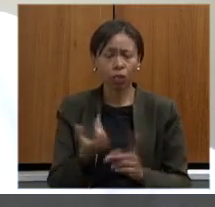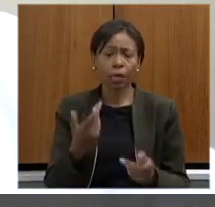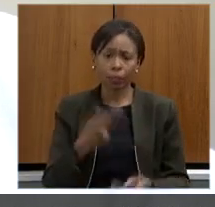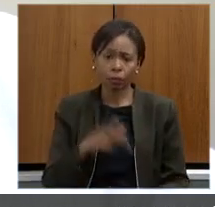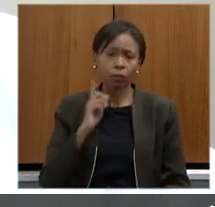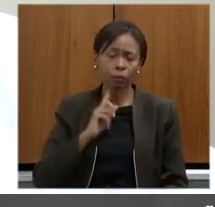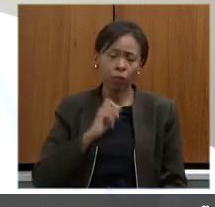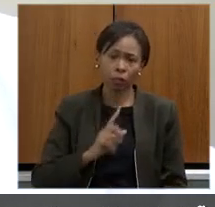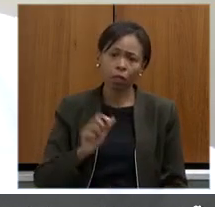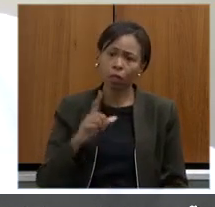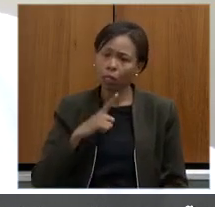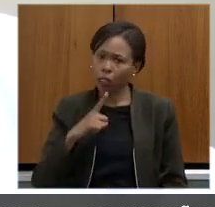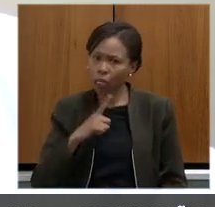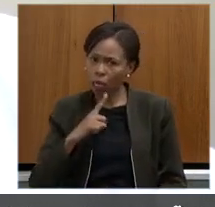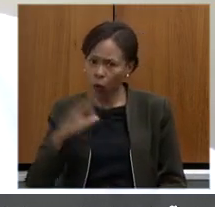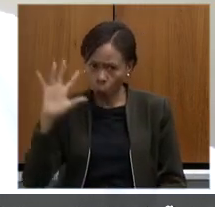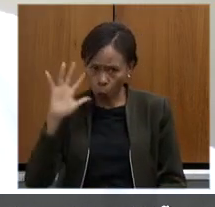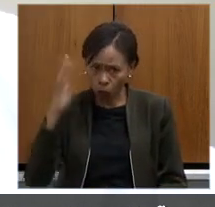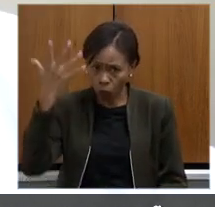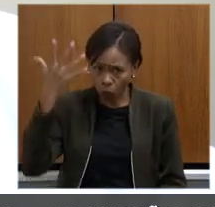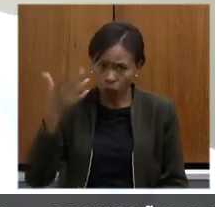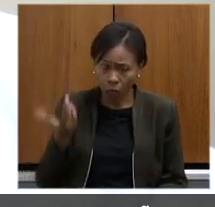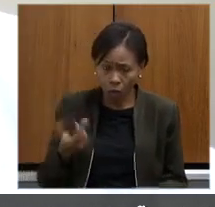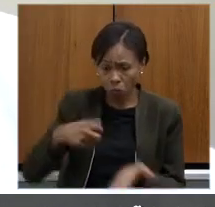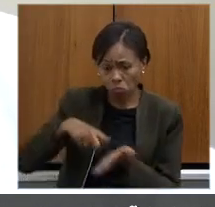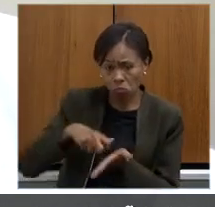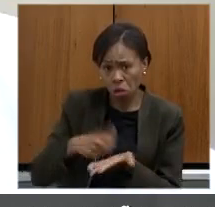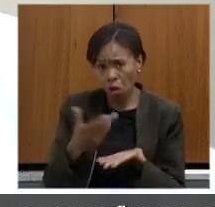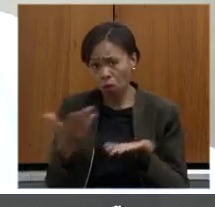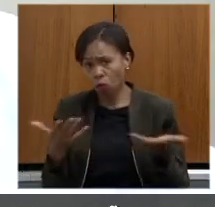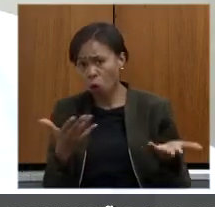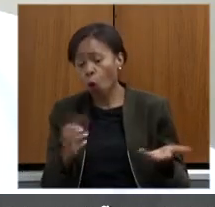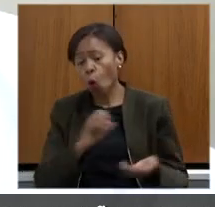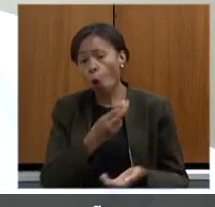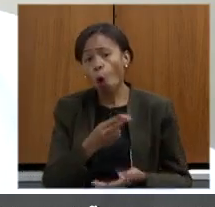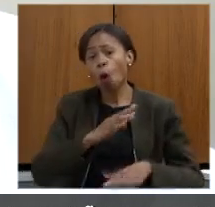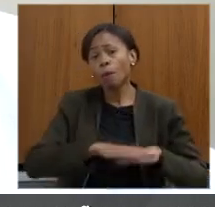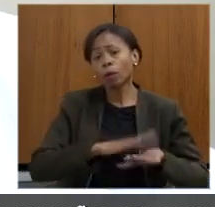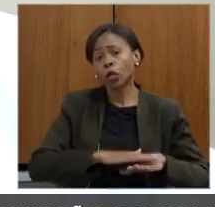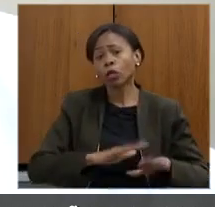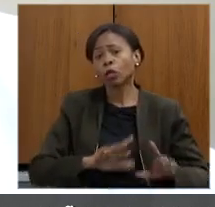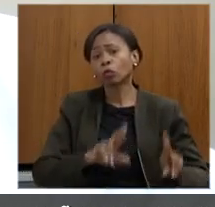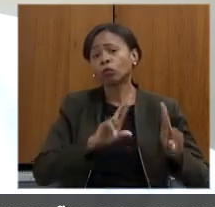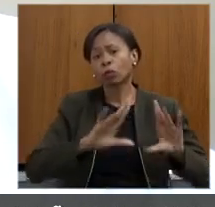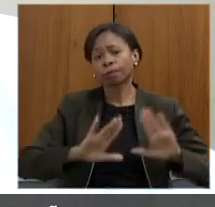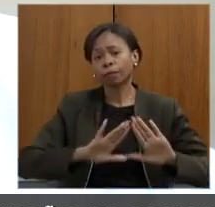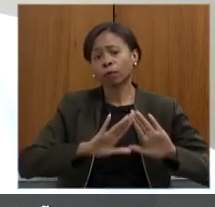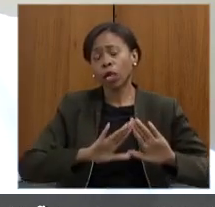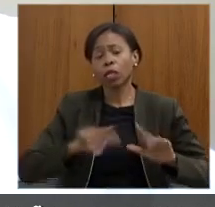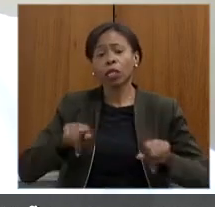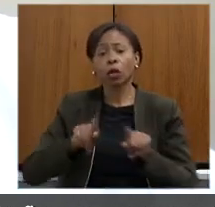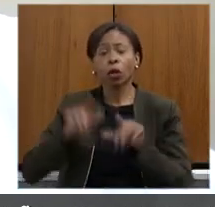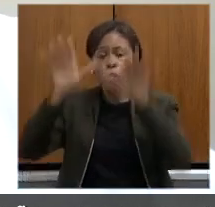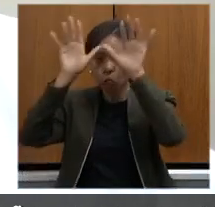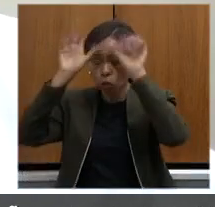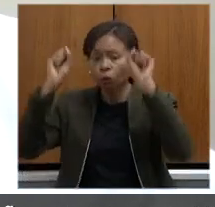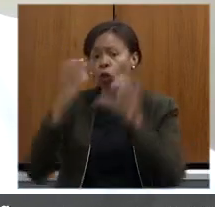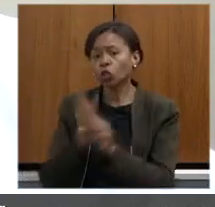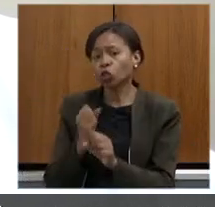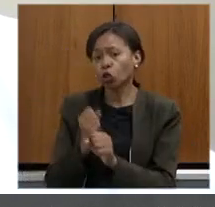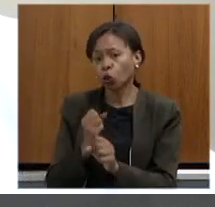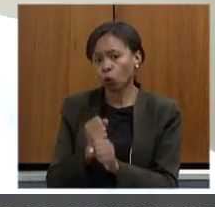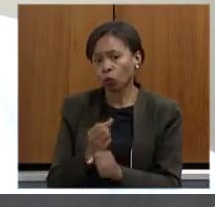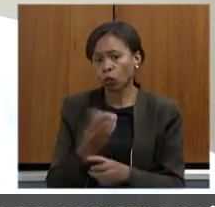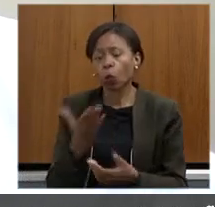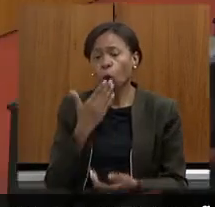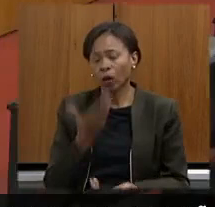alguma medida aí blog dos Santos seguinte competência privativa da Assembleia e do tribunal de contas para que a gente possa daqui tomar também